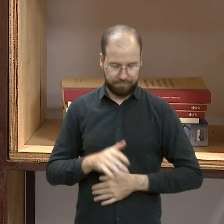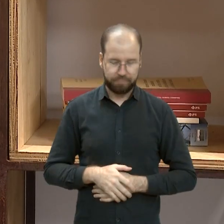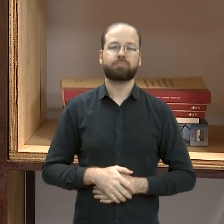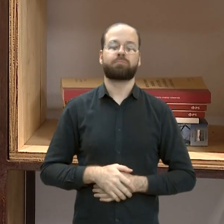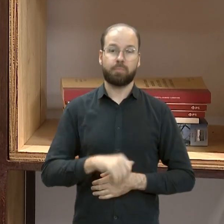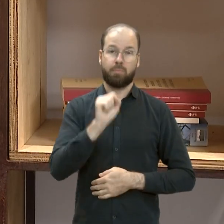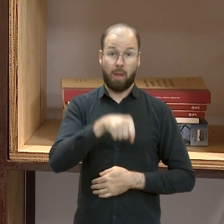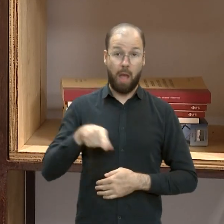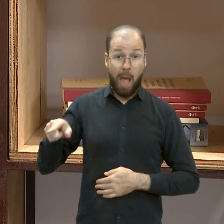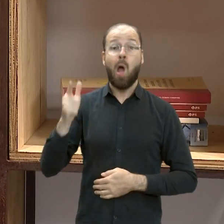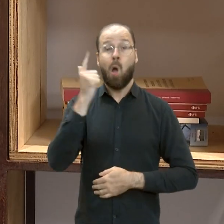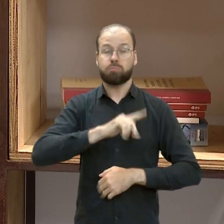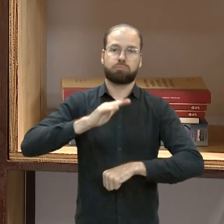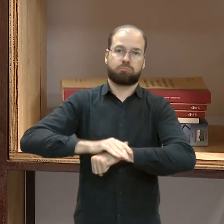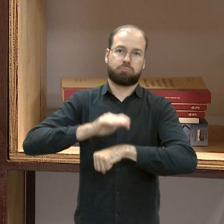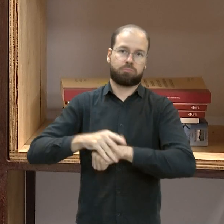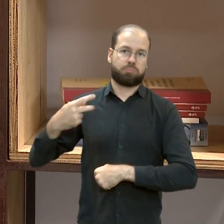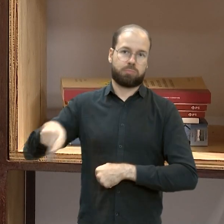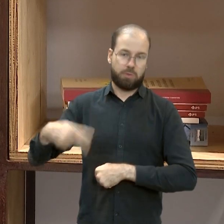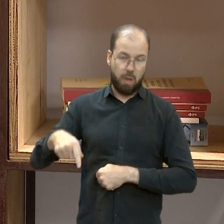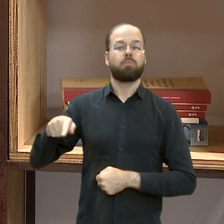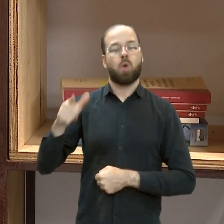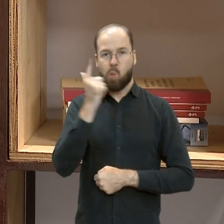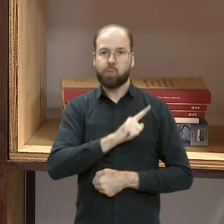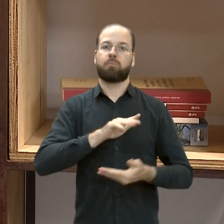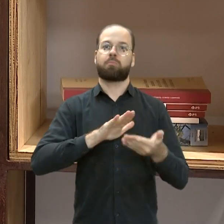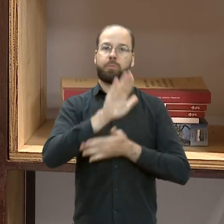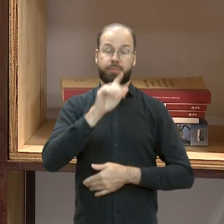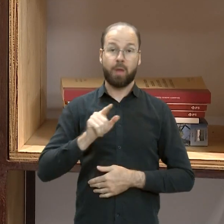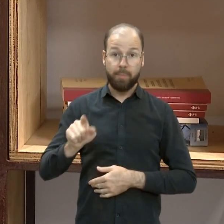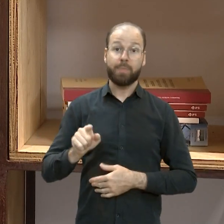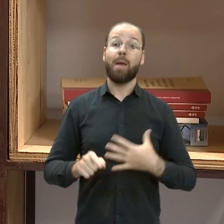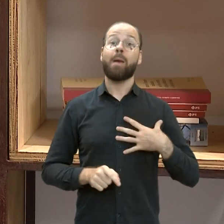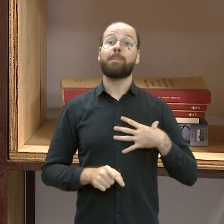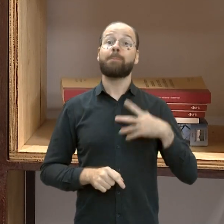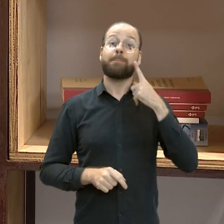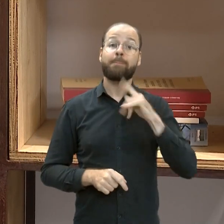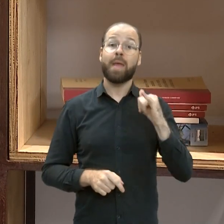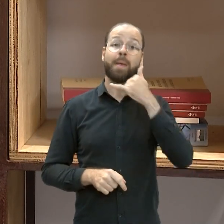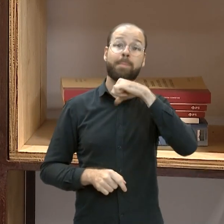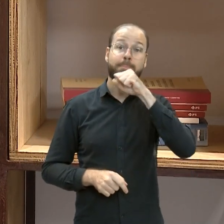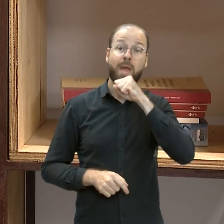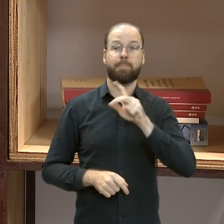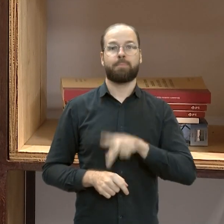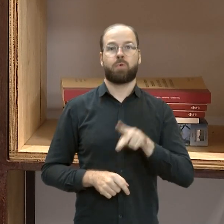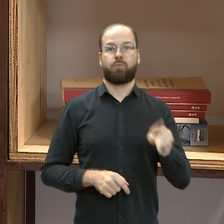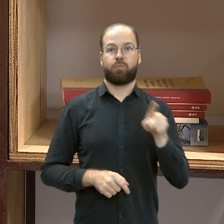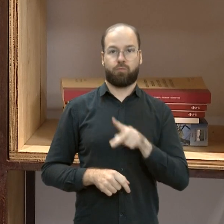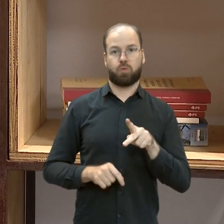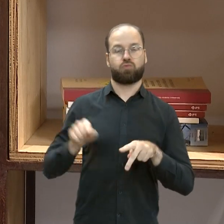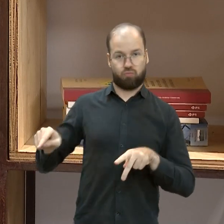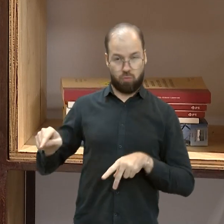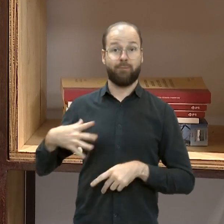né? A Leodegária, ela era filha de professores, mestres de escolas. E o pai